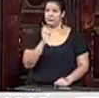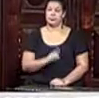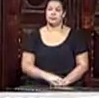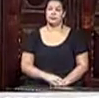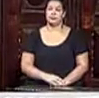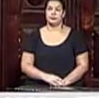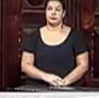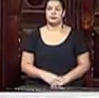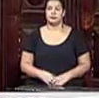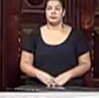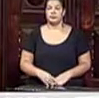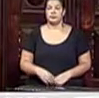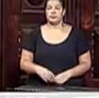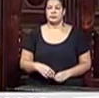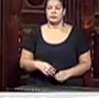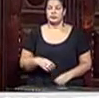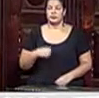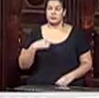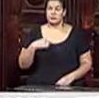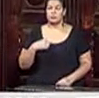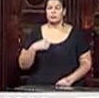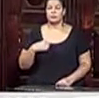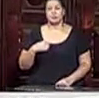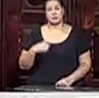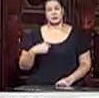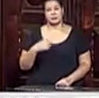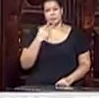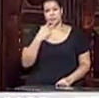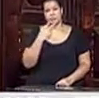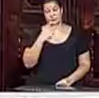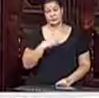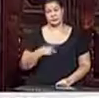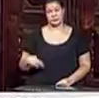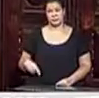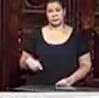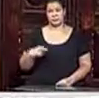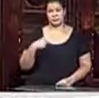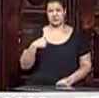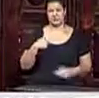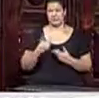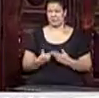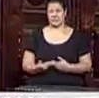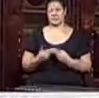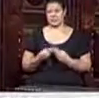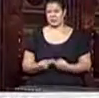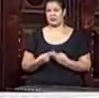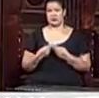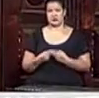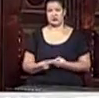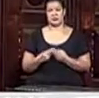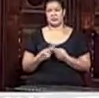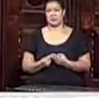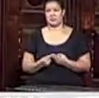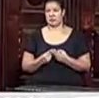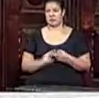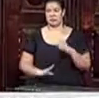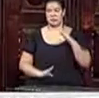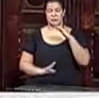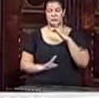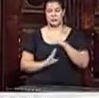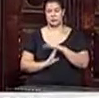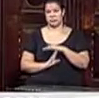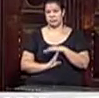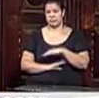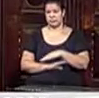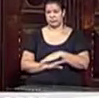Eu confesso, senhora presidente, que minha paciência se